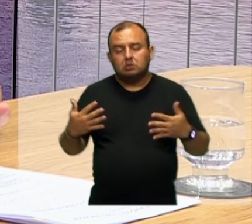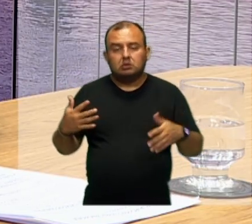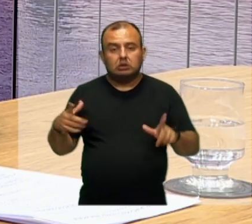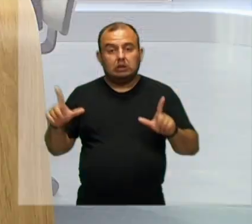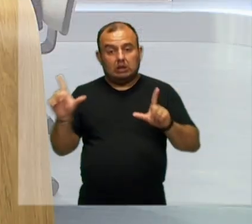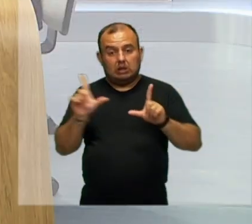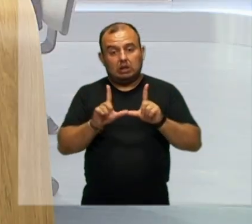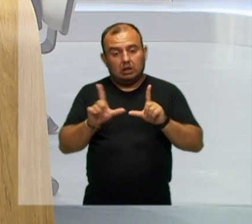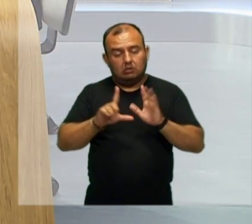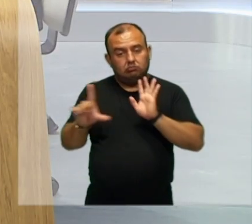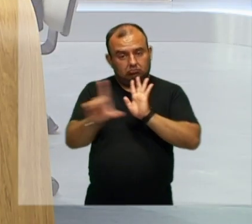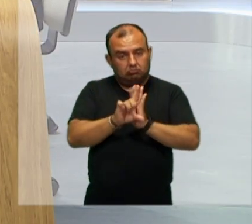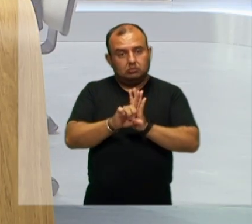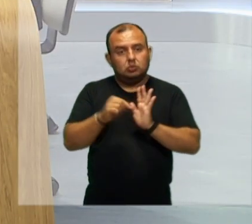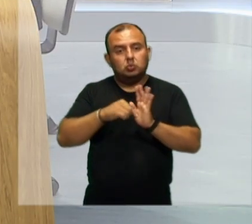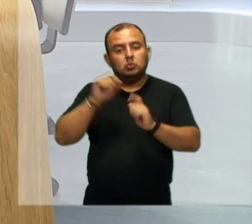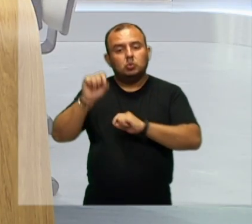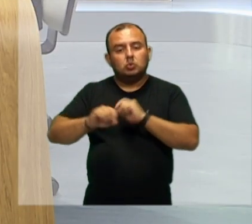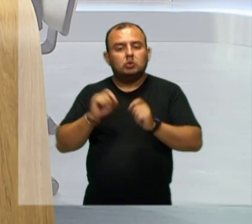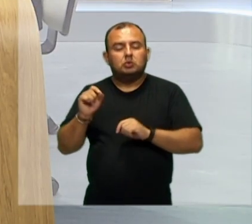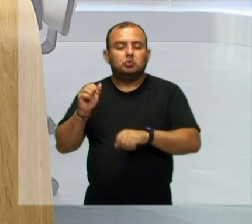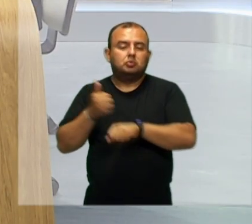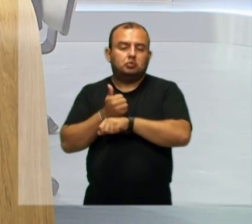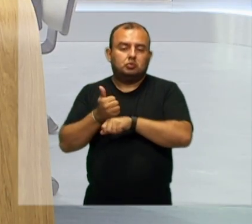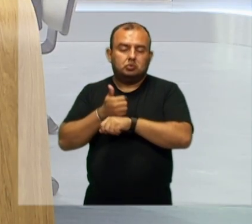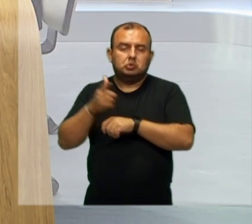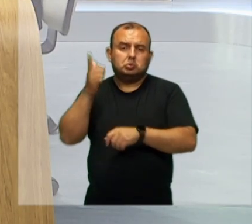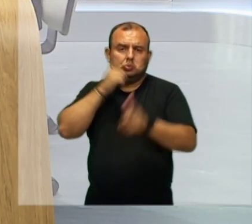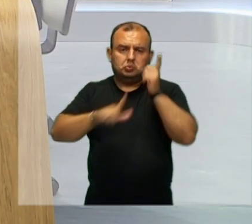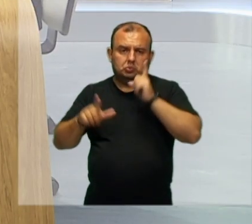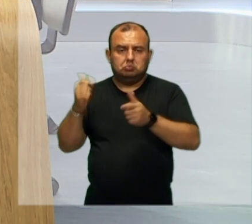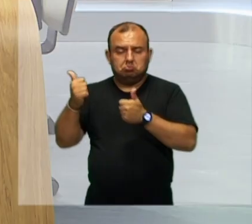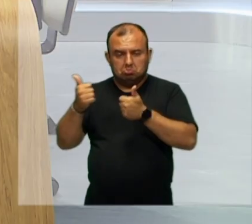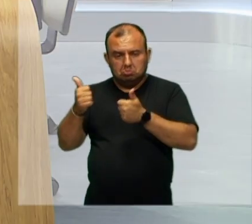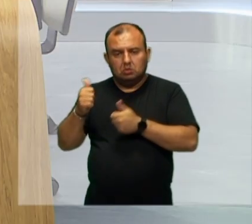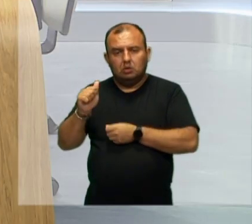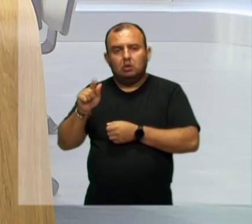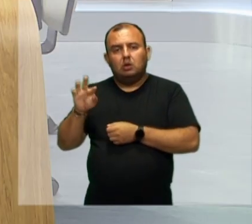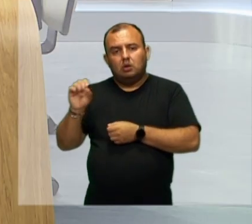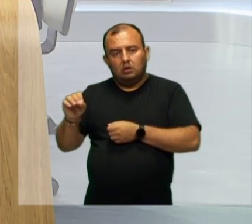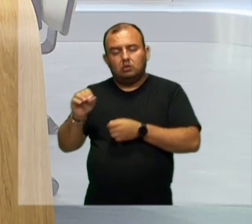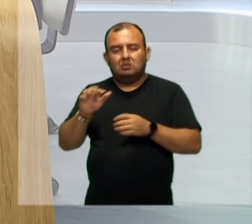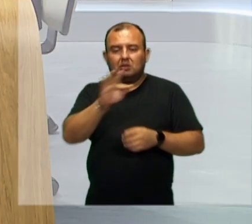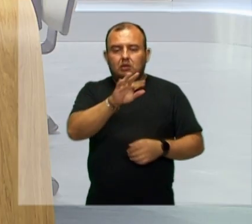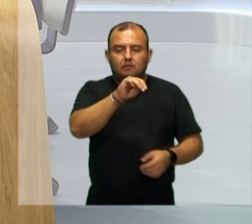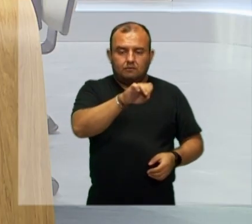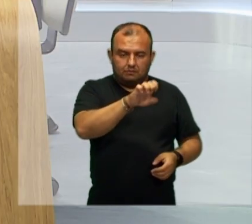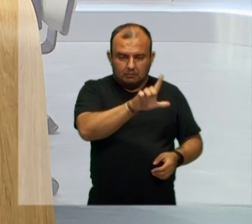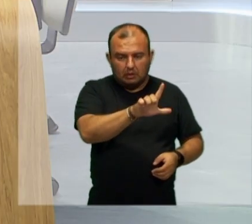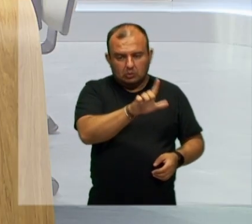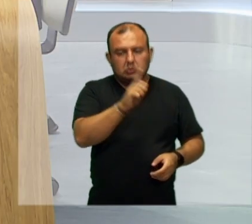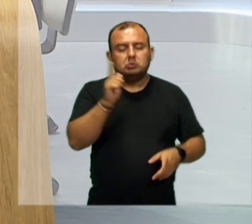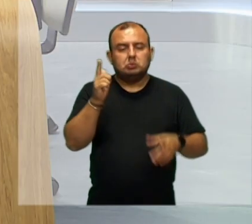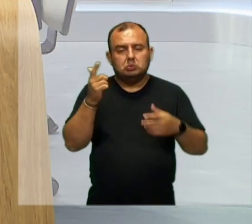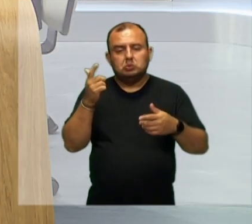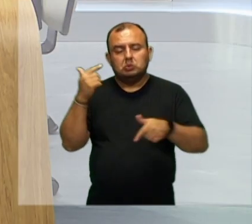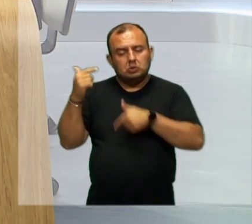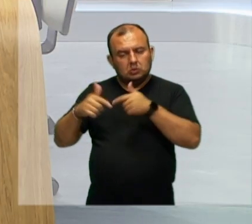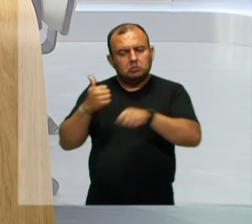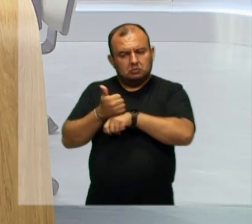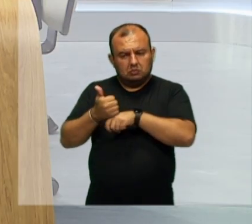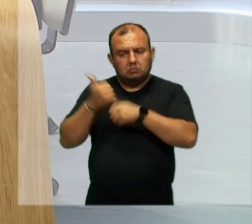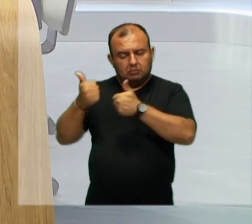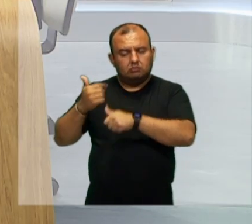exemplo, para que você, sendo atleta de alto rendimento, por exemplo, da FEMEL, você